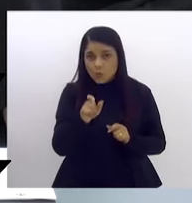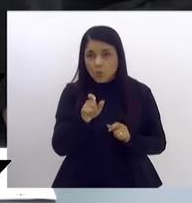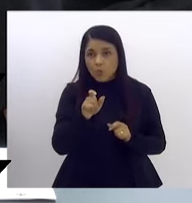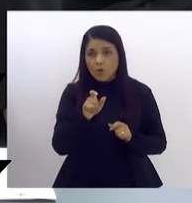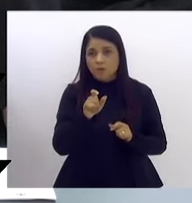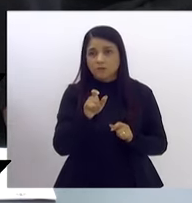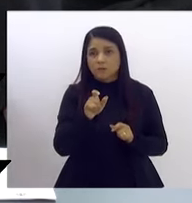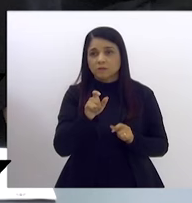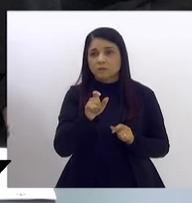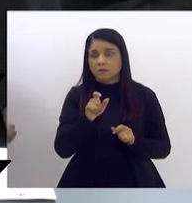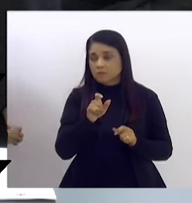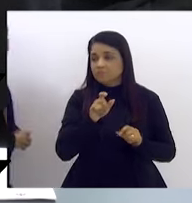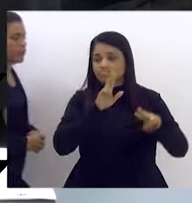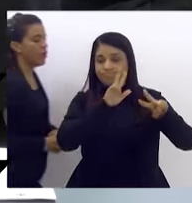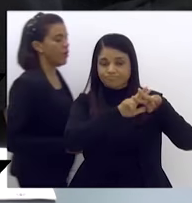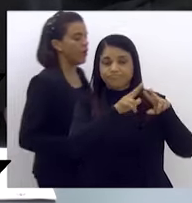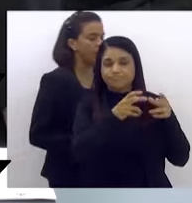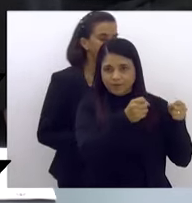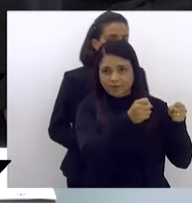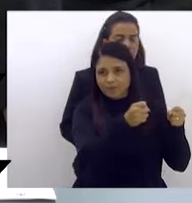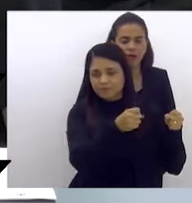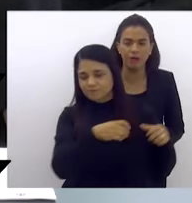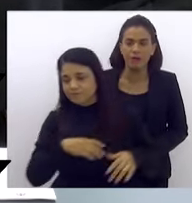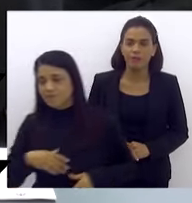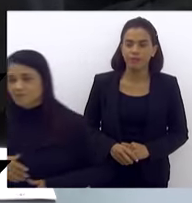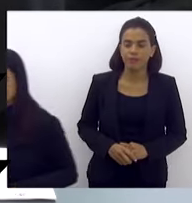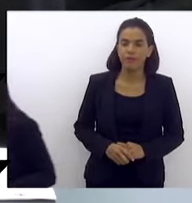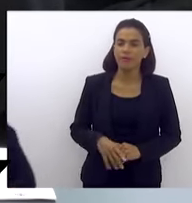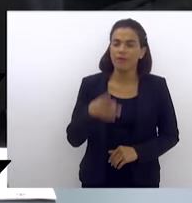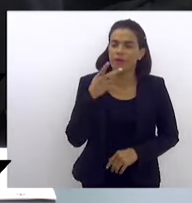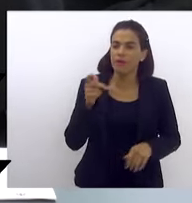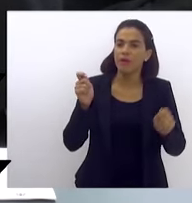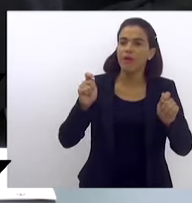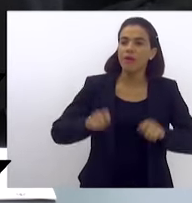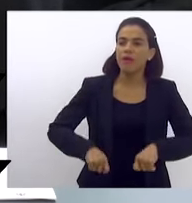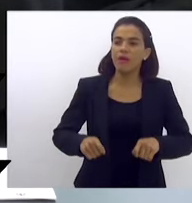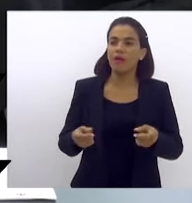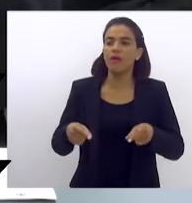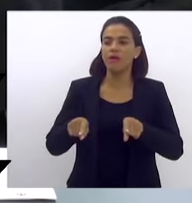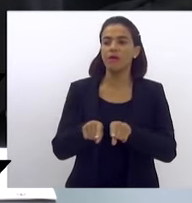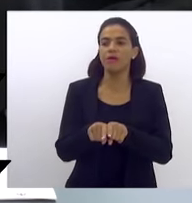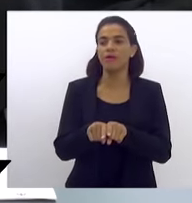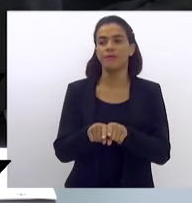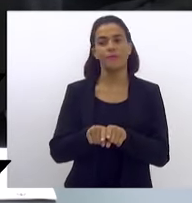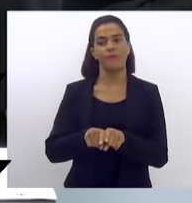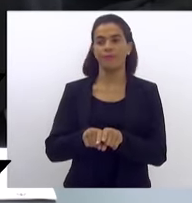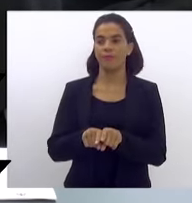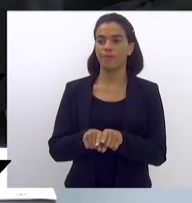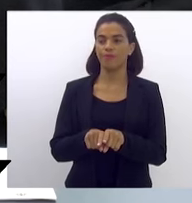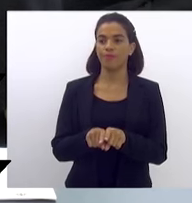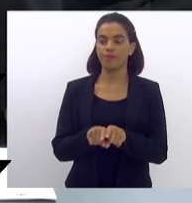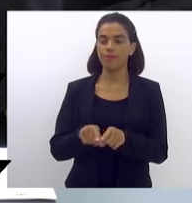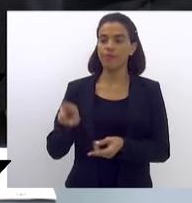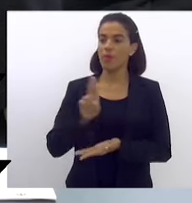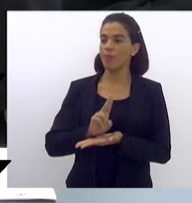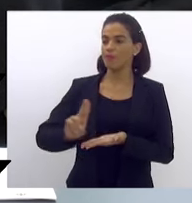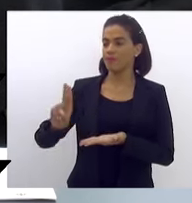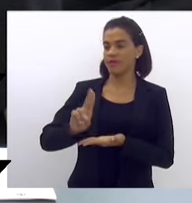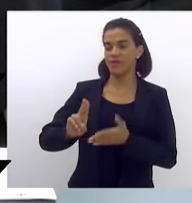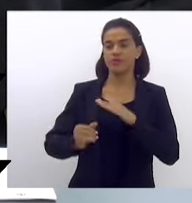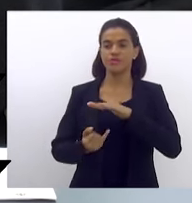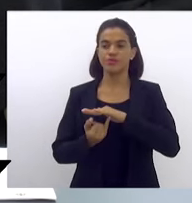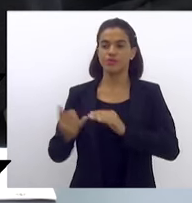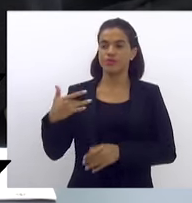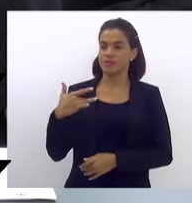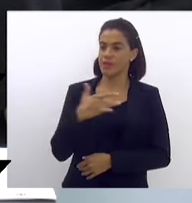aparentemente em restrição de liberdade aí ele fala da possível parceria com universidades instituições de